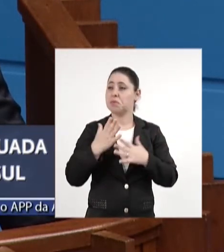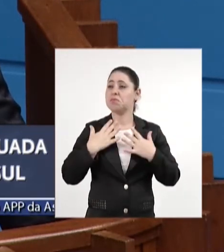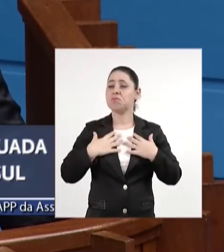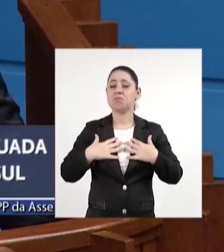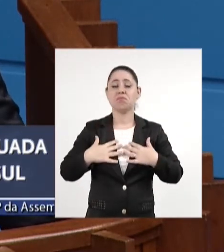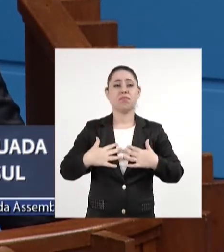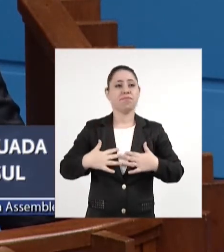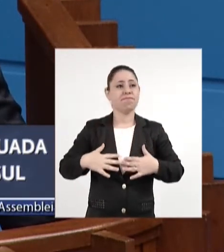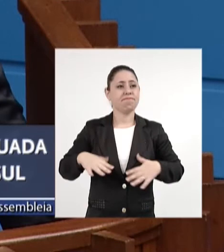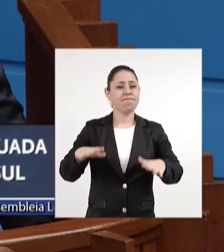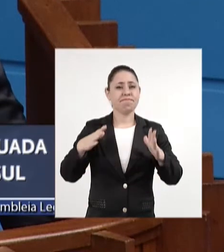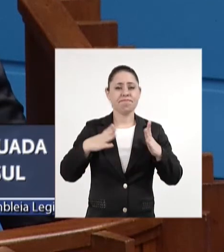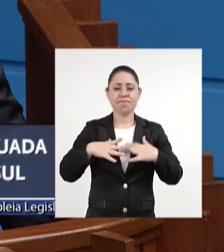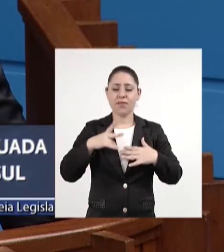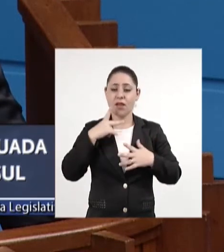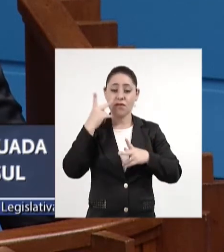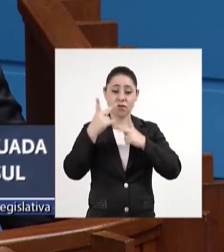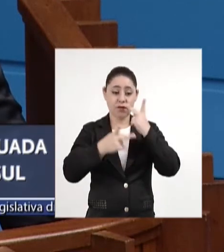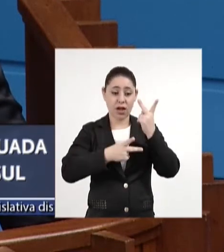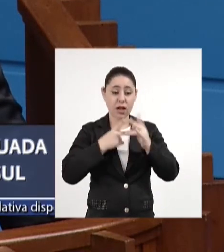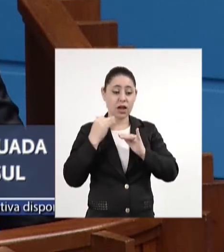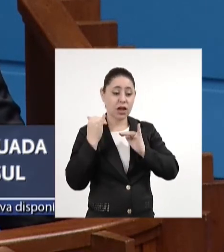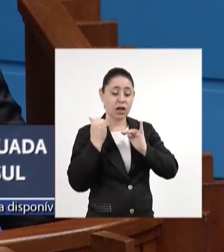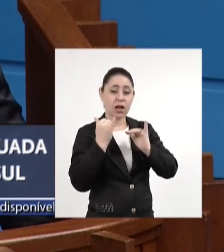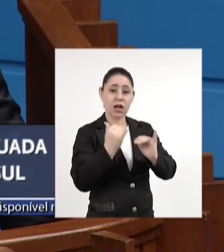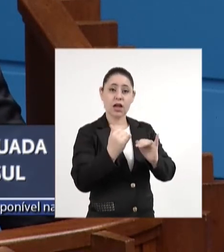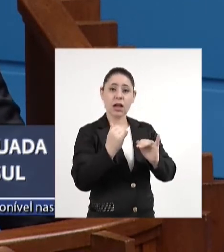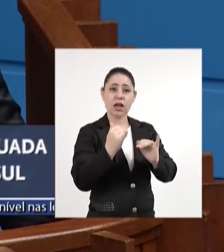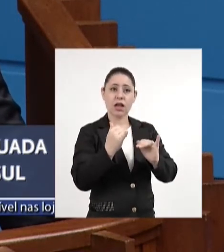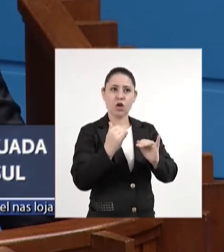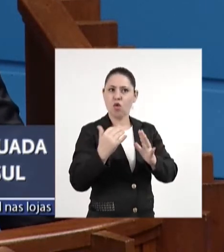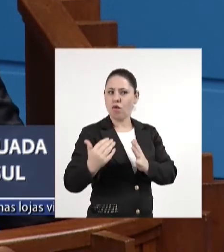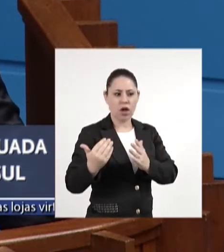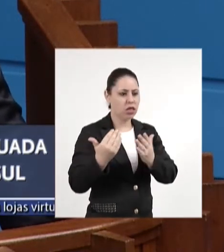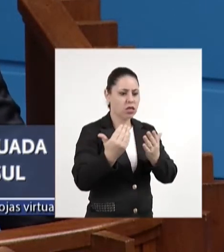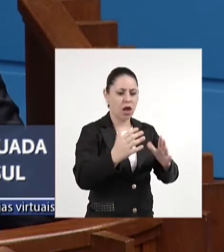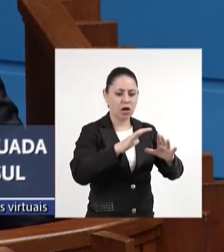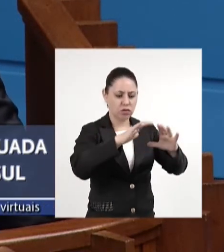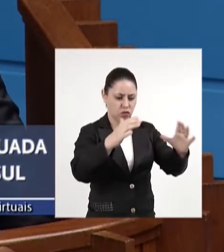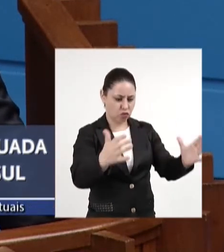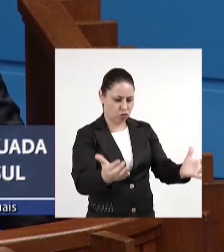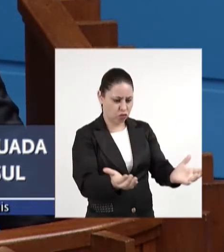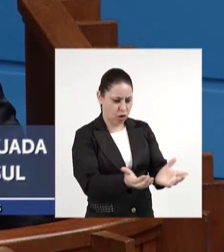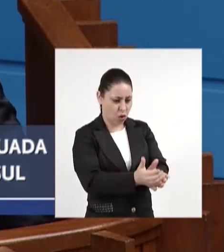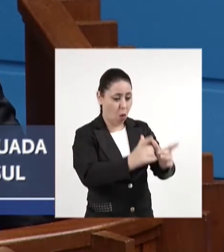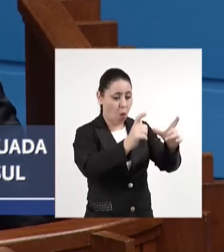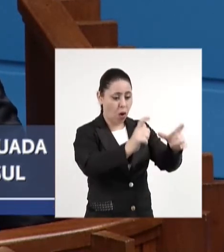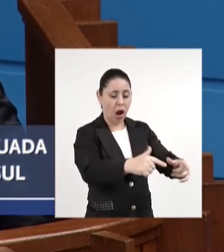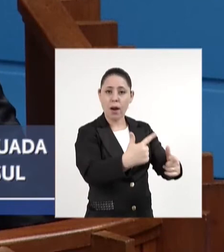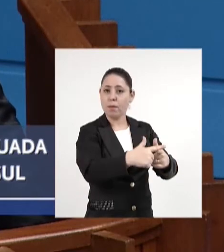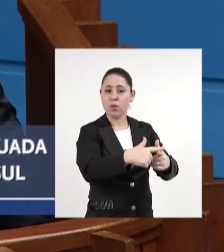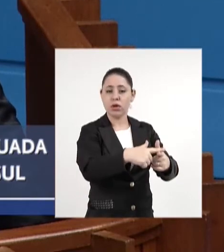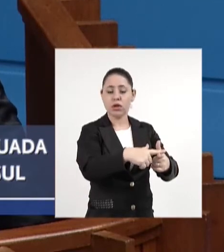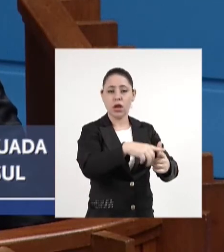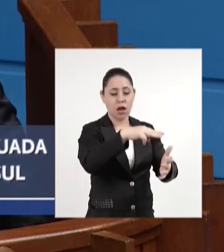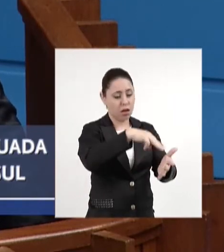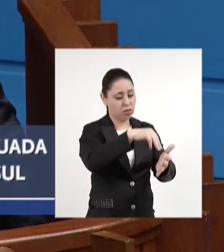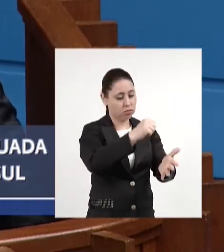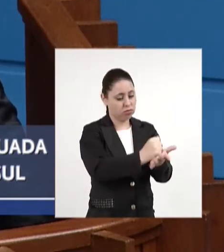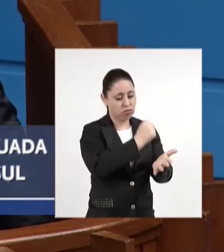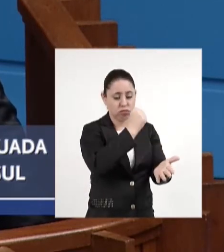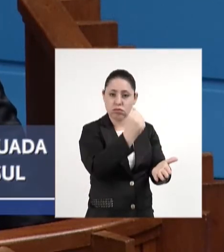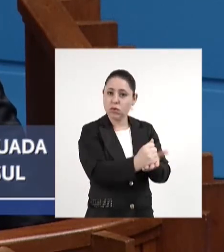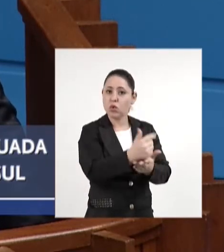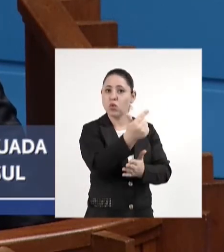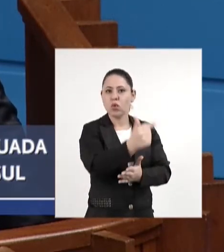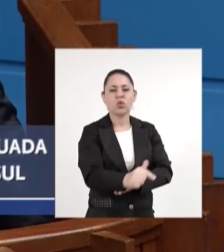tranquila, diz que não vai distribuir cestas em determinada área, porque essa área não é regularizada?